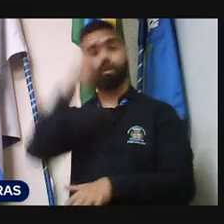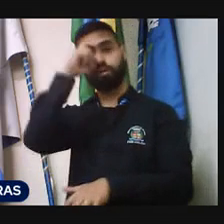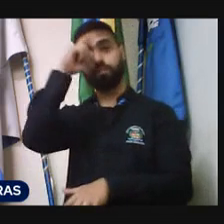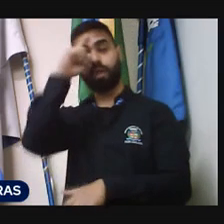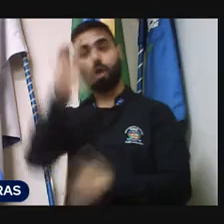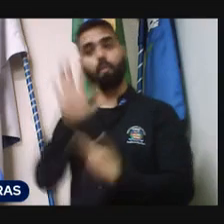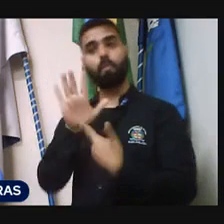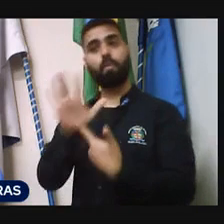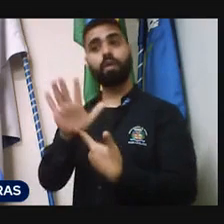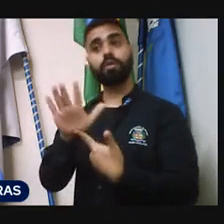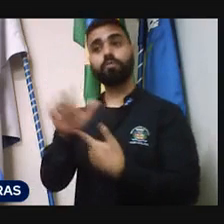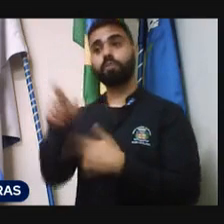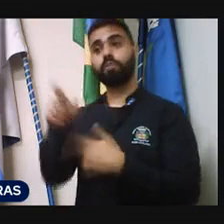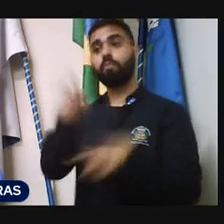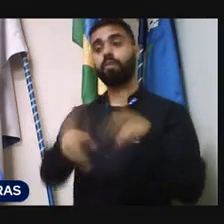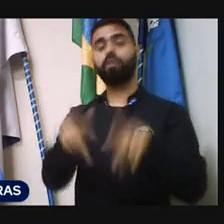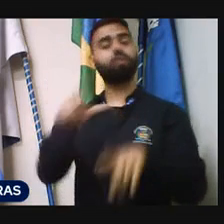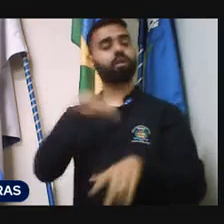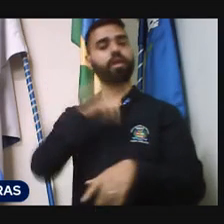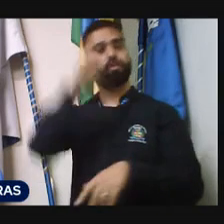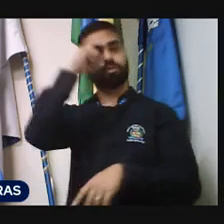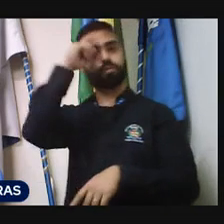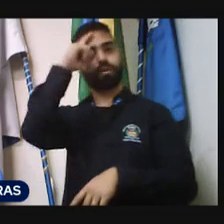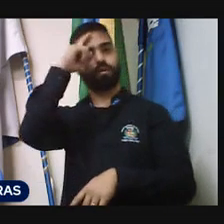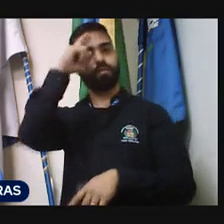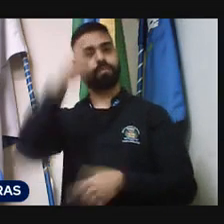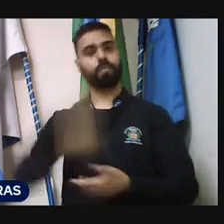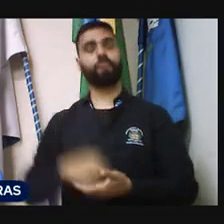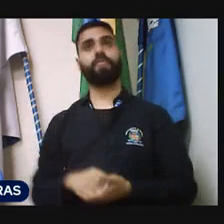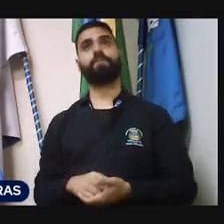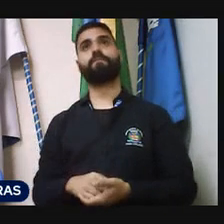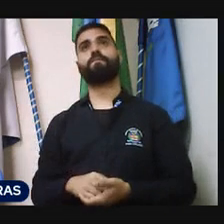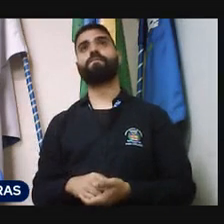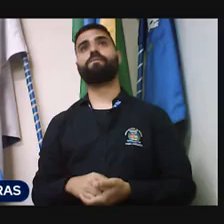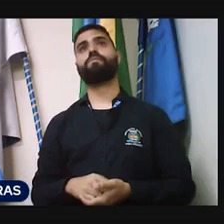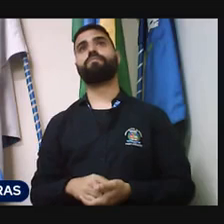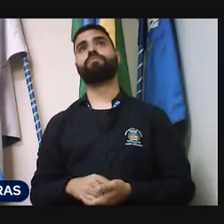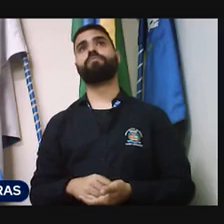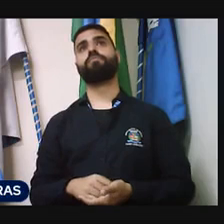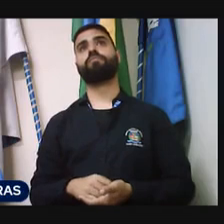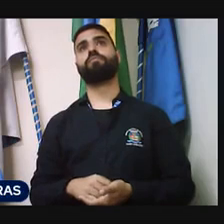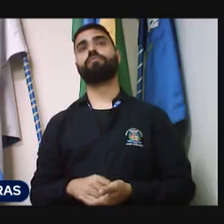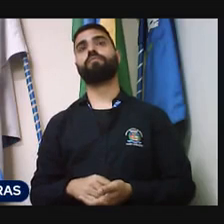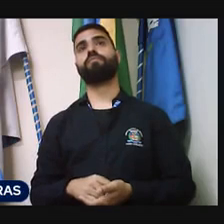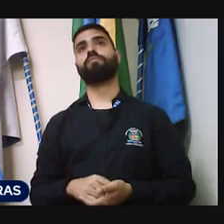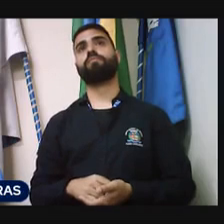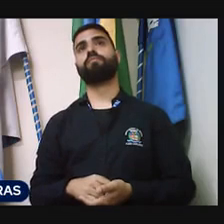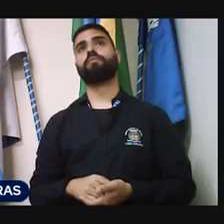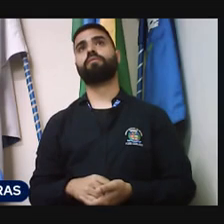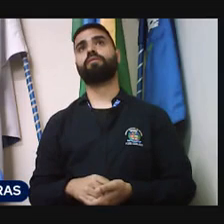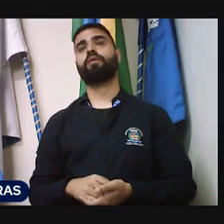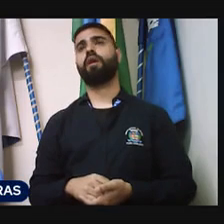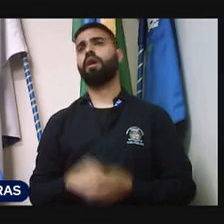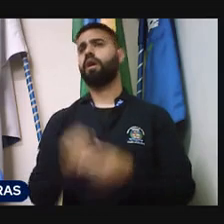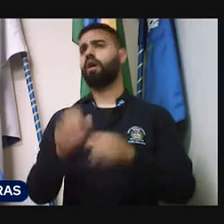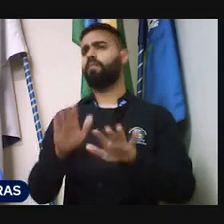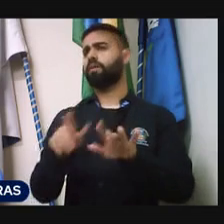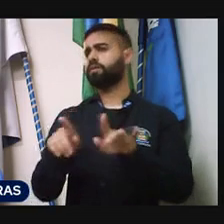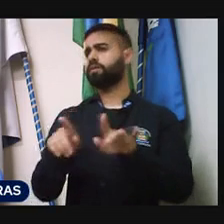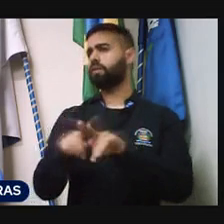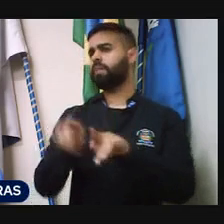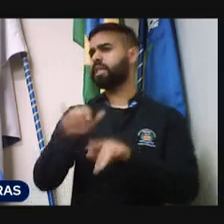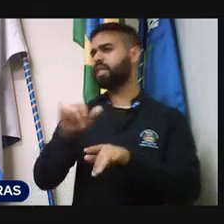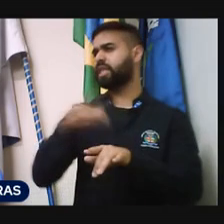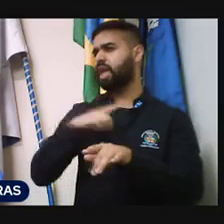o amor tantas vezes agora gostaria que qualquer dúvida que você